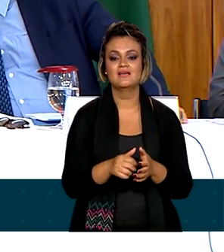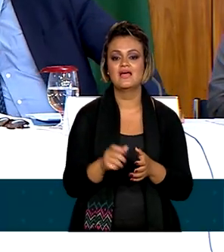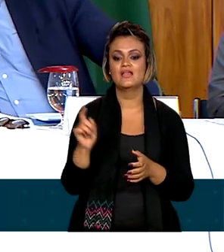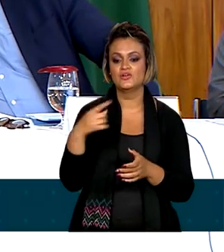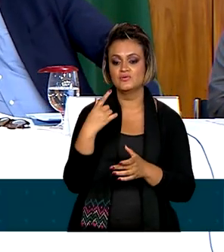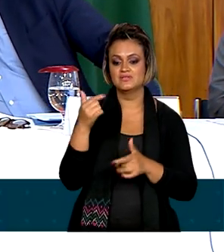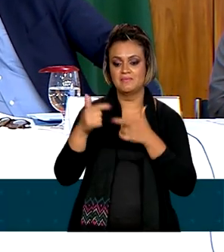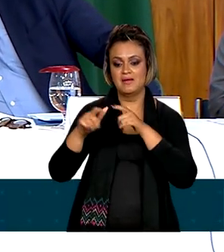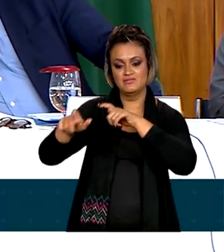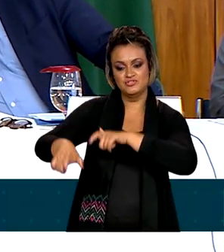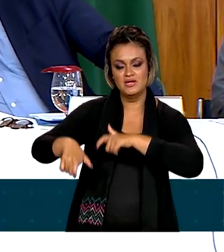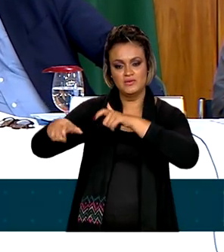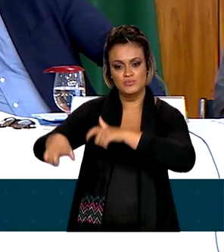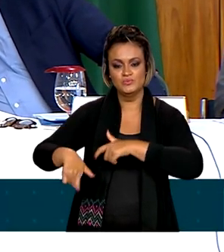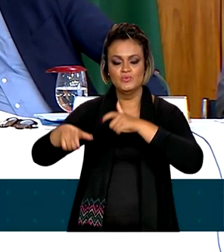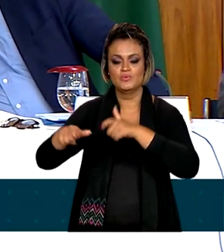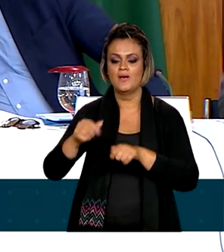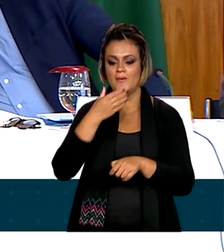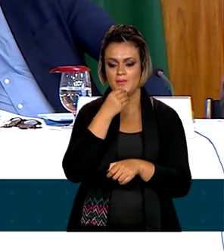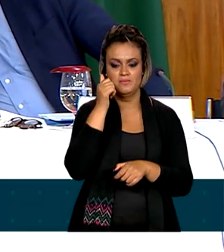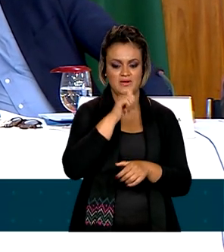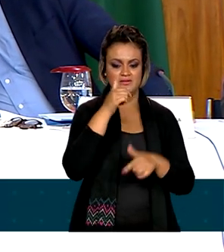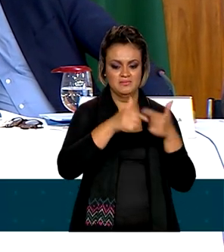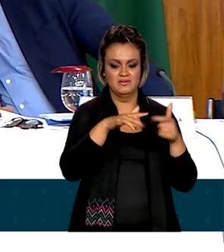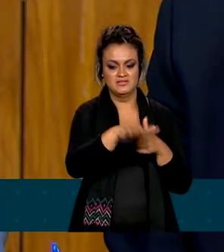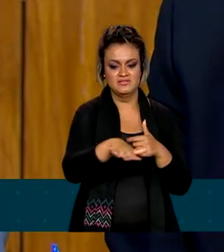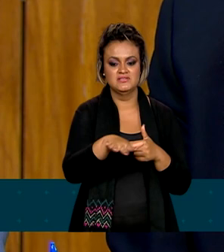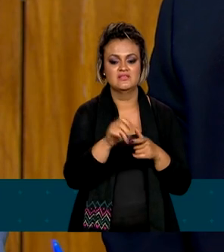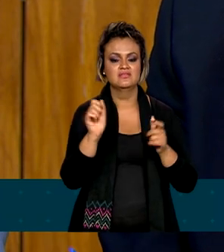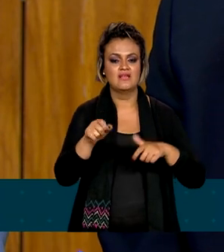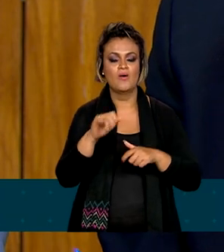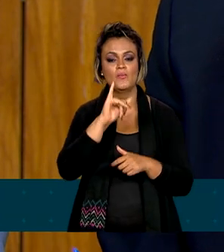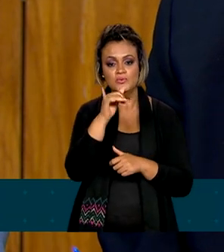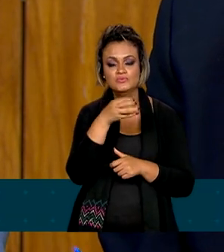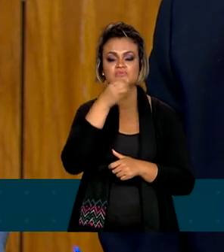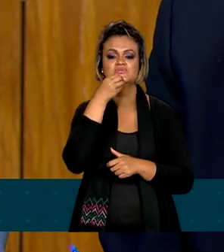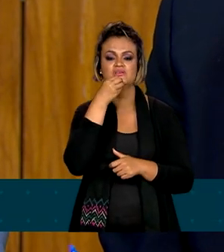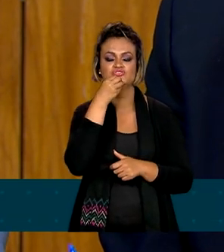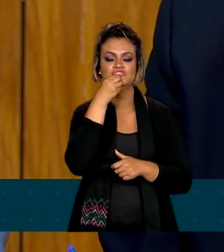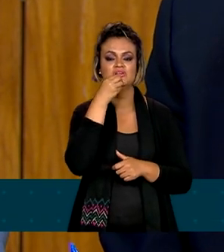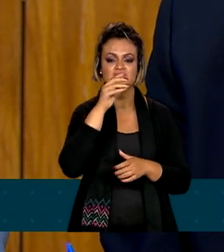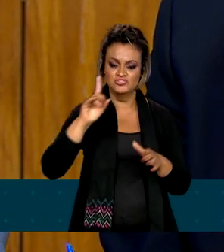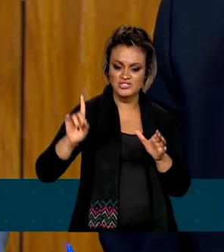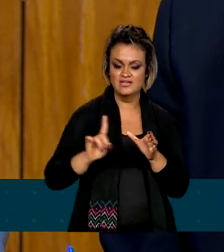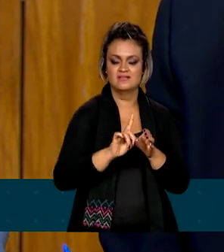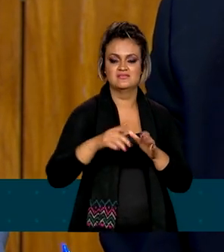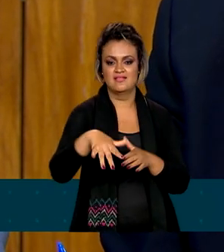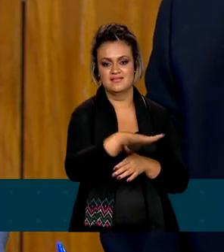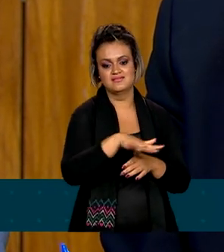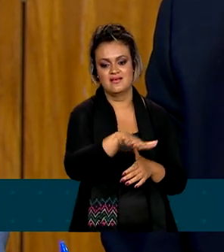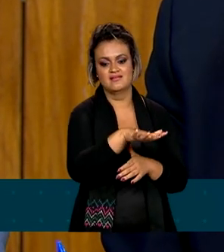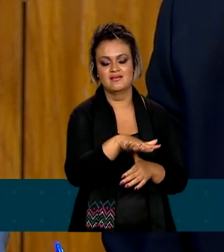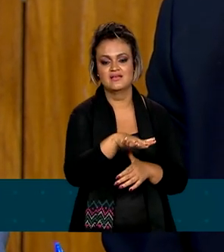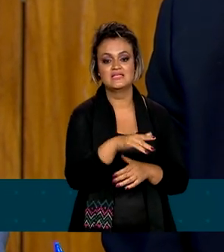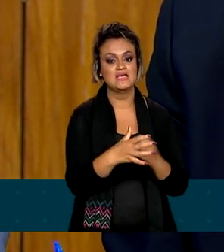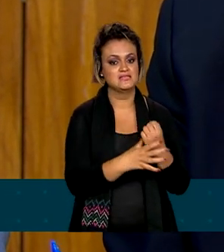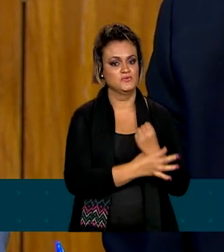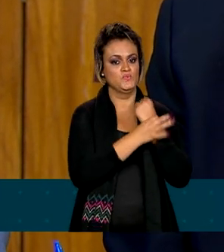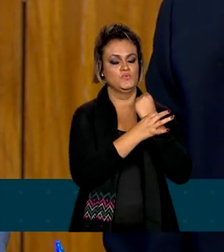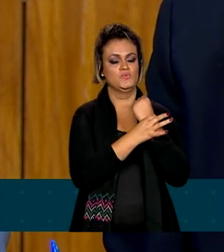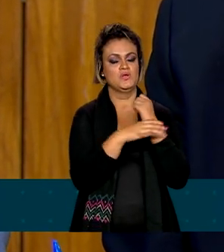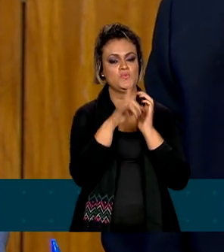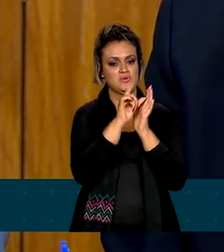Nossas agricultoras e nossos agricultores passaram a ter oportunidade de inserção neste mercado, que é seguro e